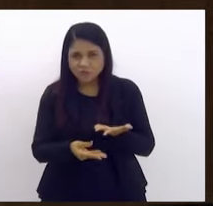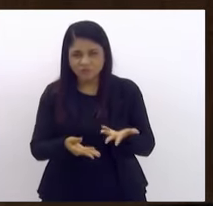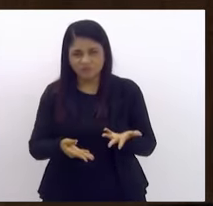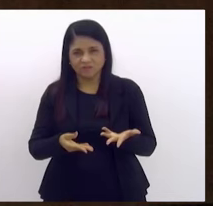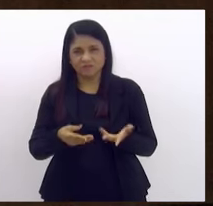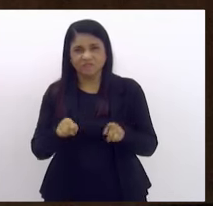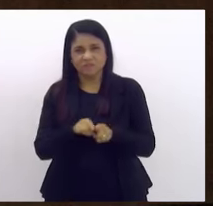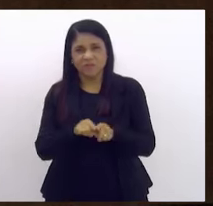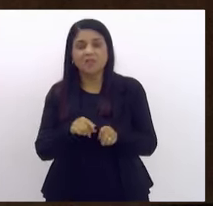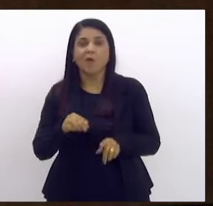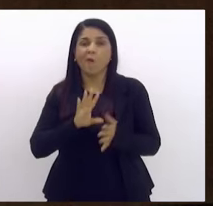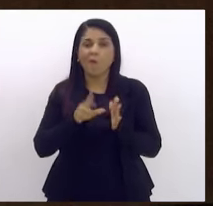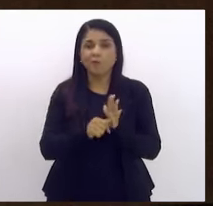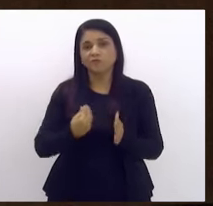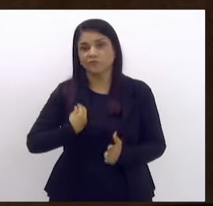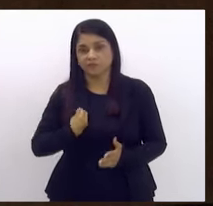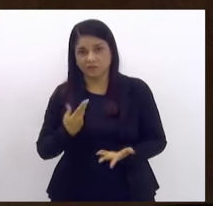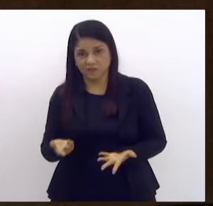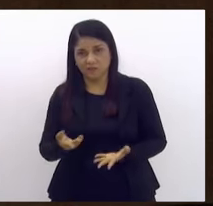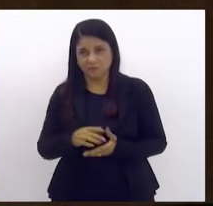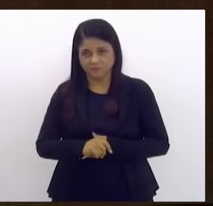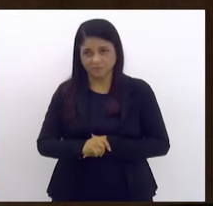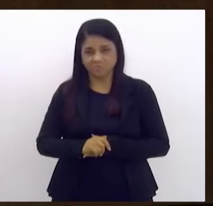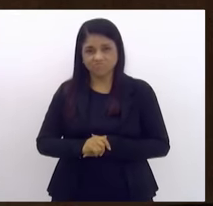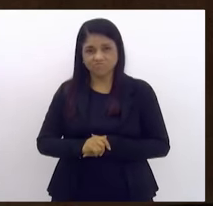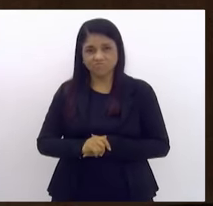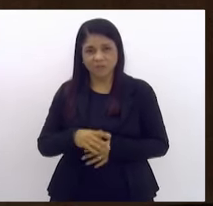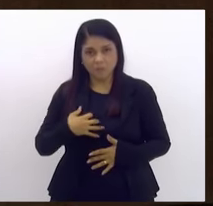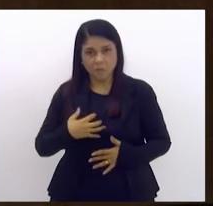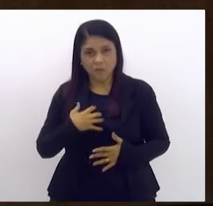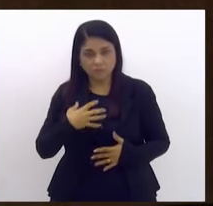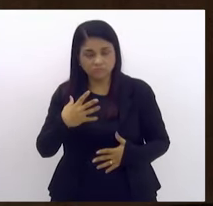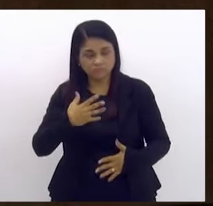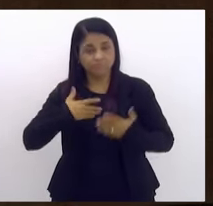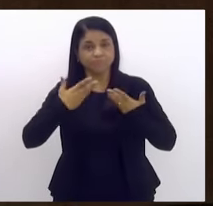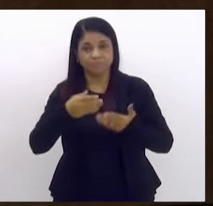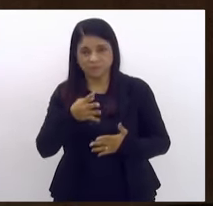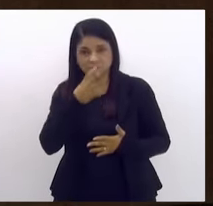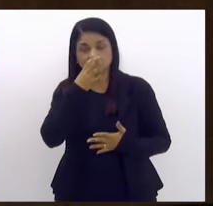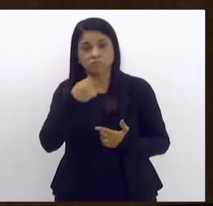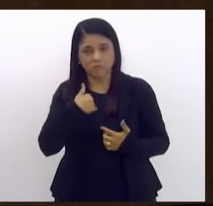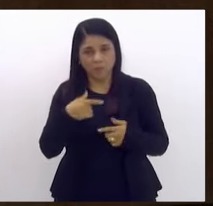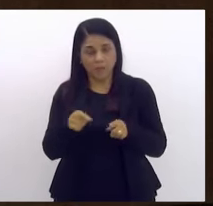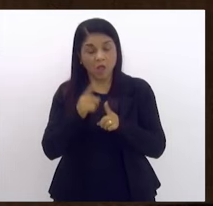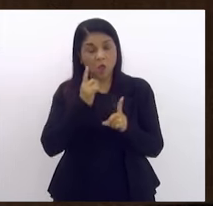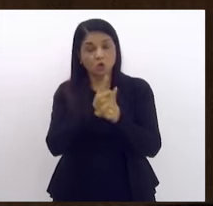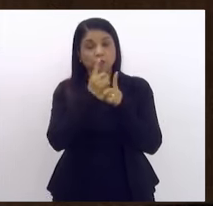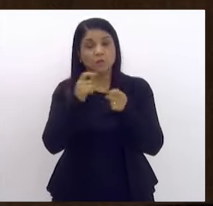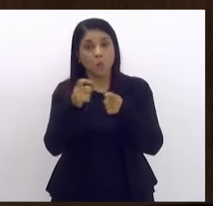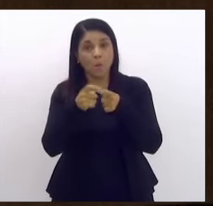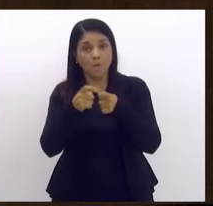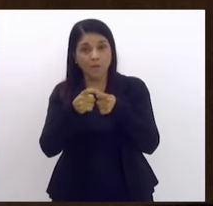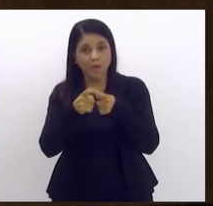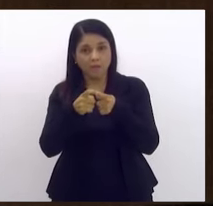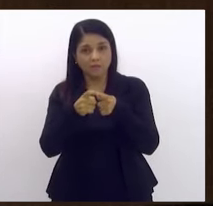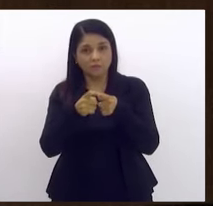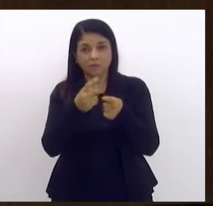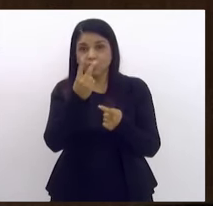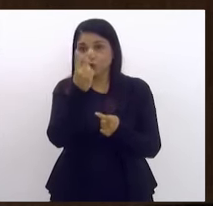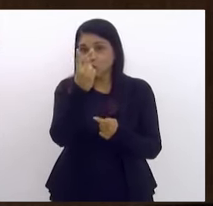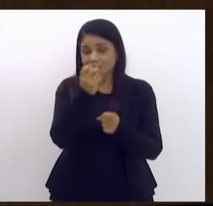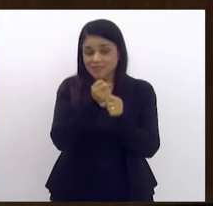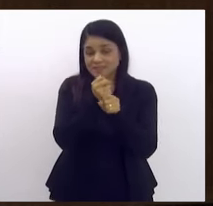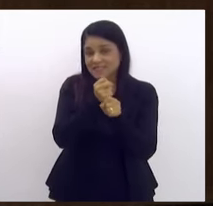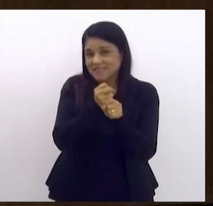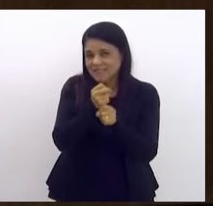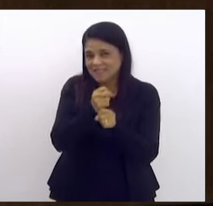mais estarrecido ainda, presidente? Que nós encontramos um médico que mora há quase 2 anos na